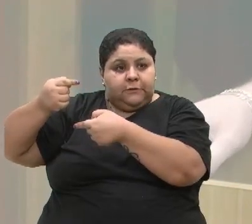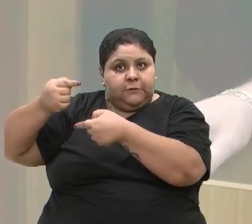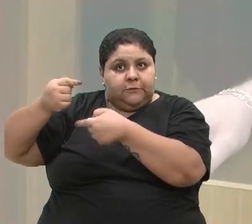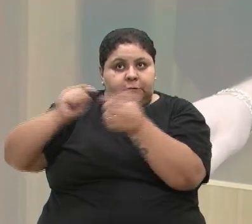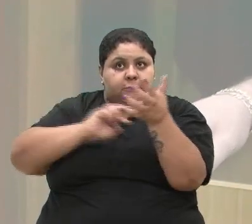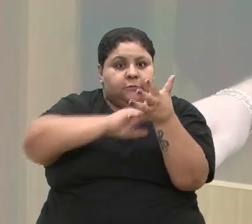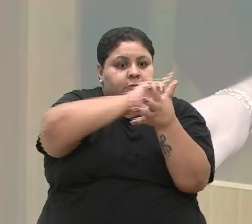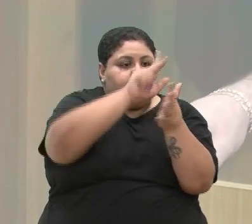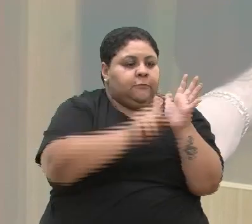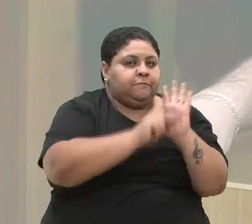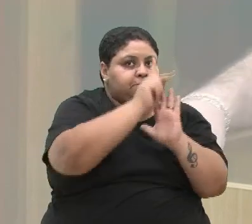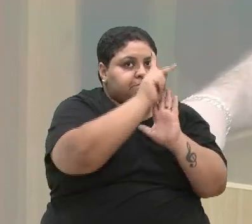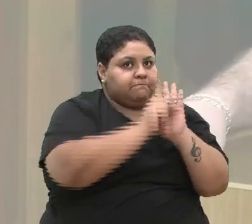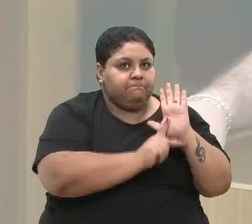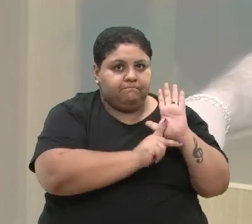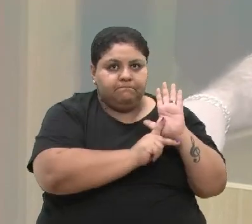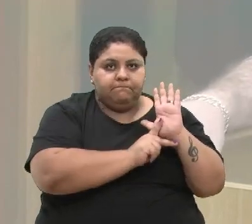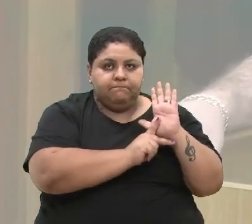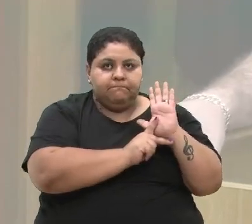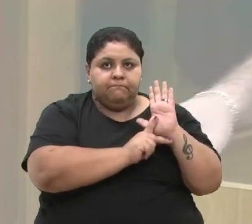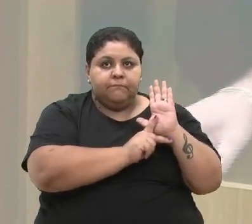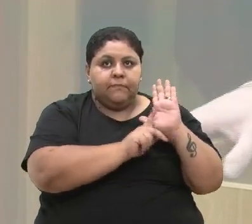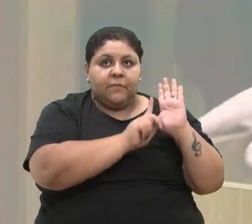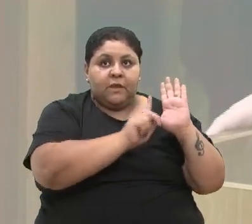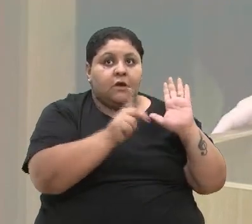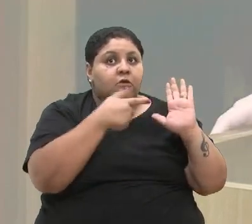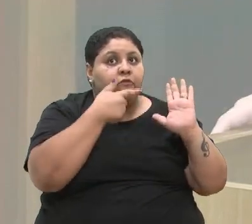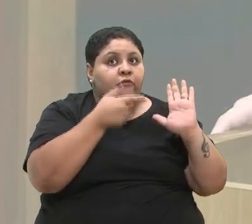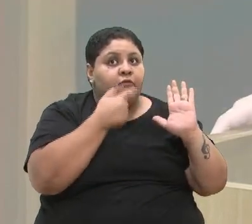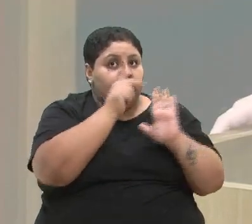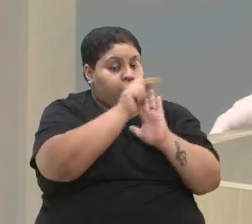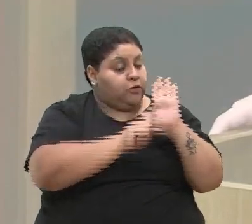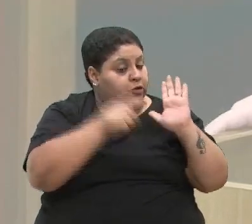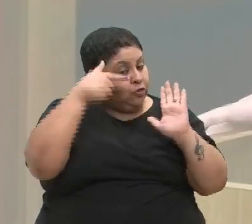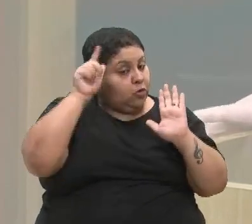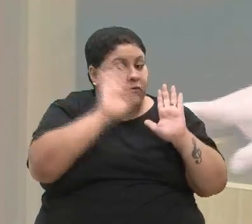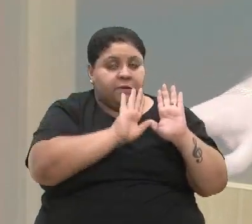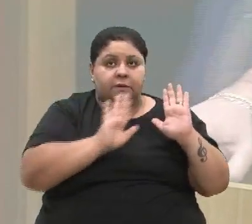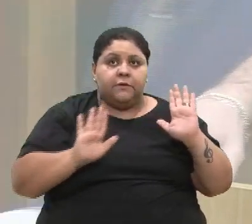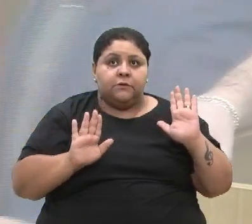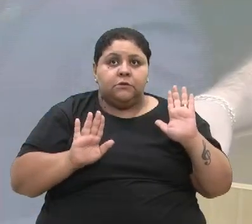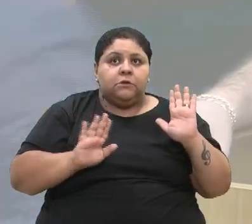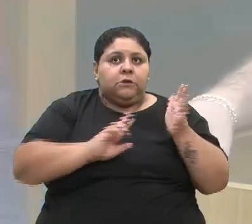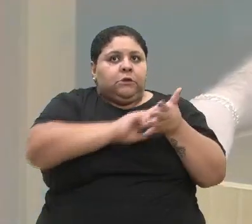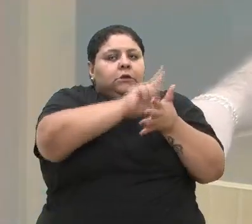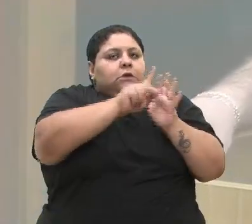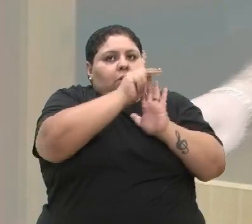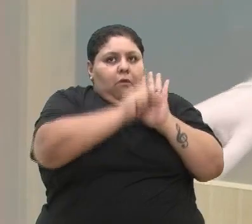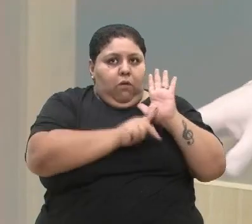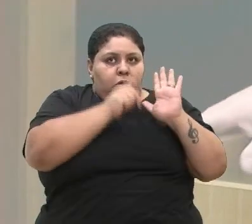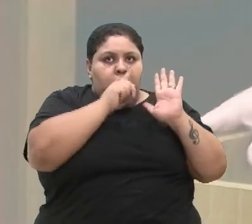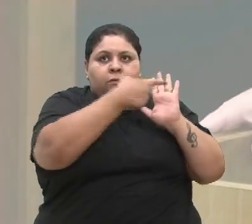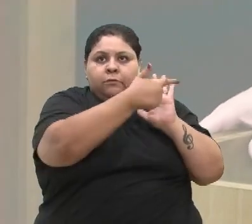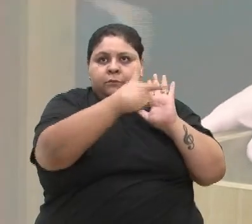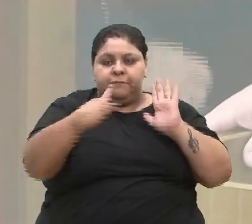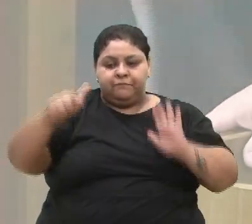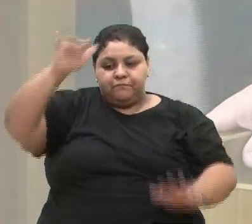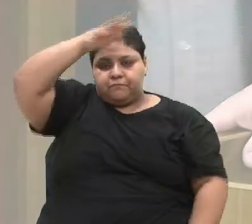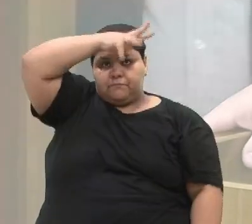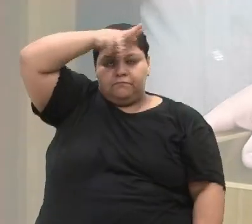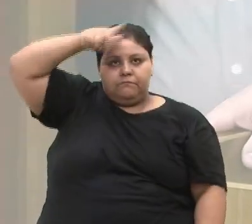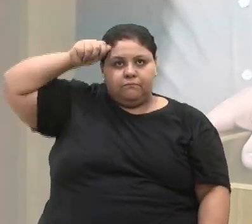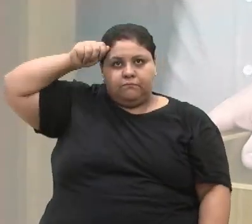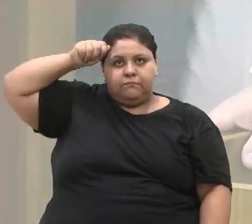Vários projetos, não estou só falando no projeto de ontem, vários projetos de outros municípios